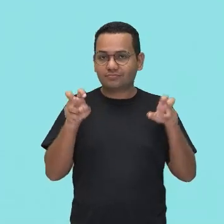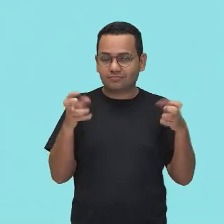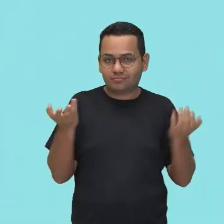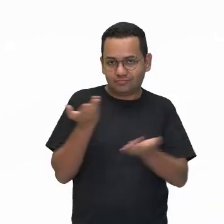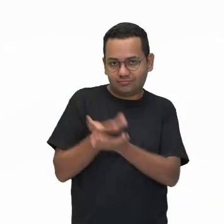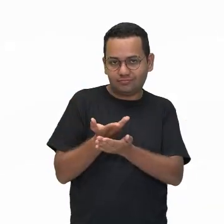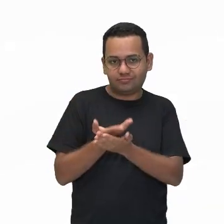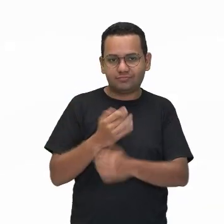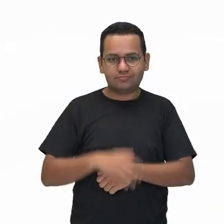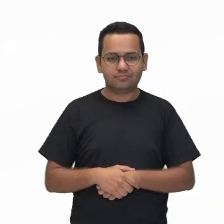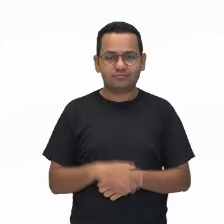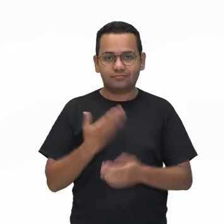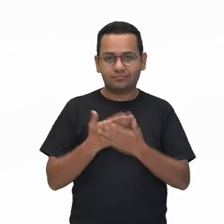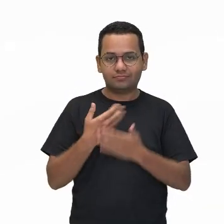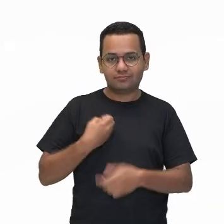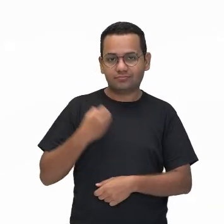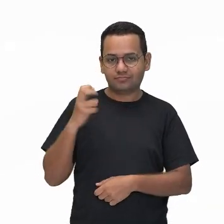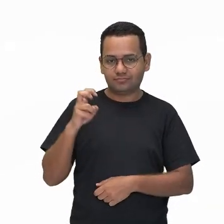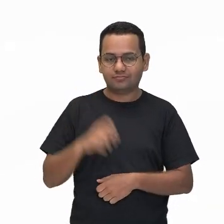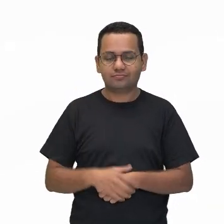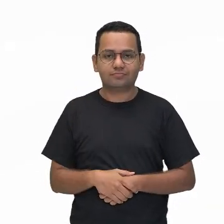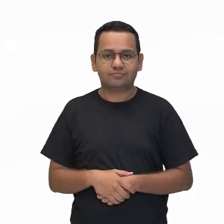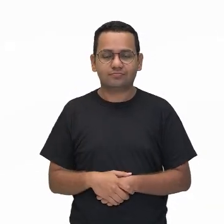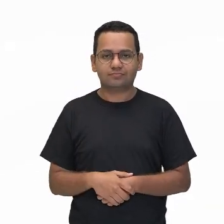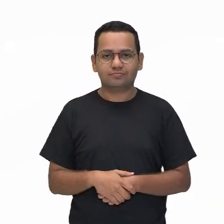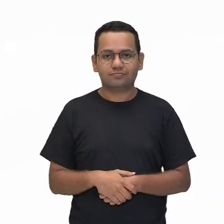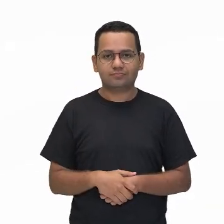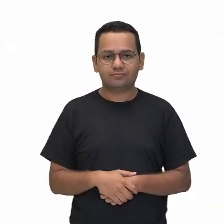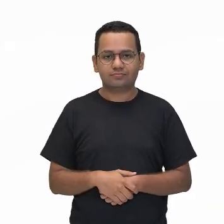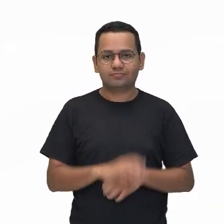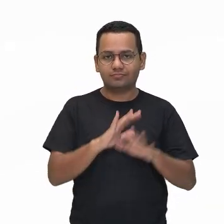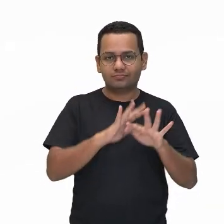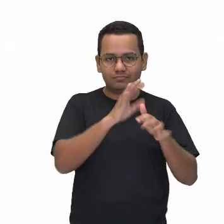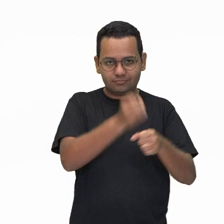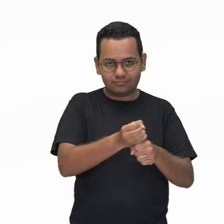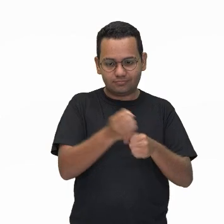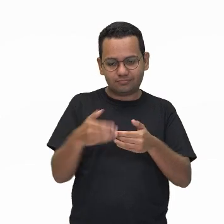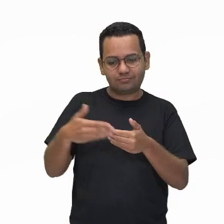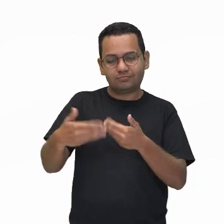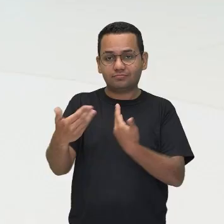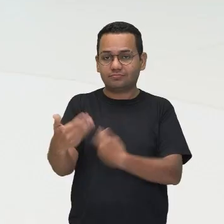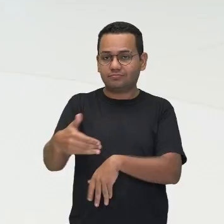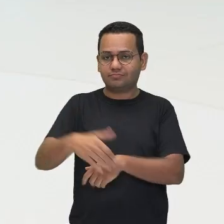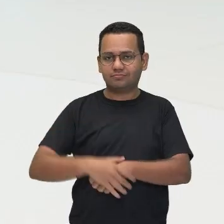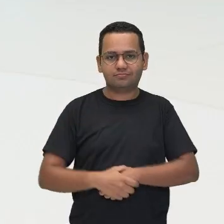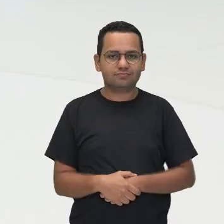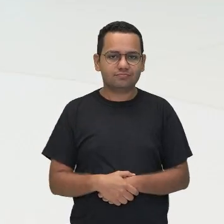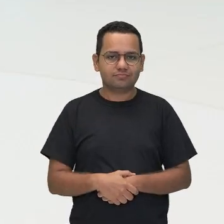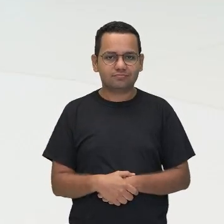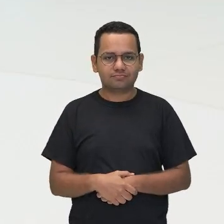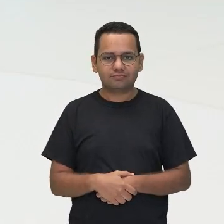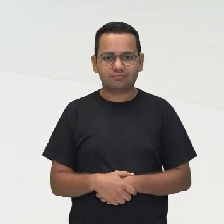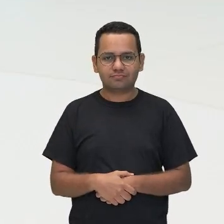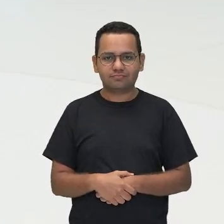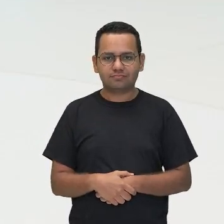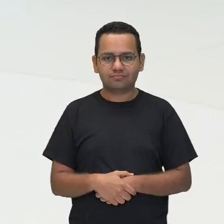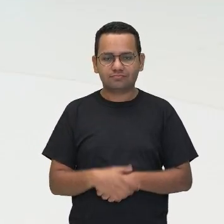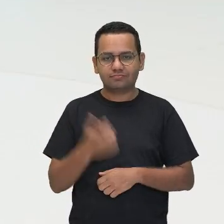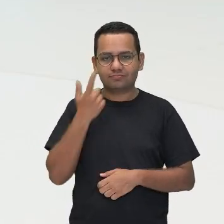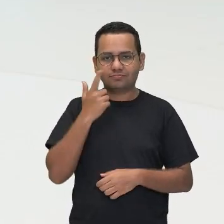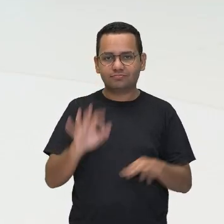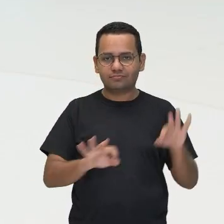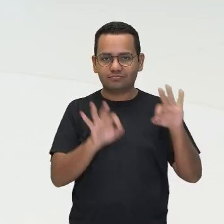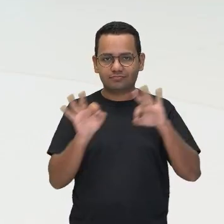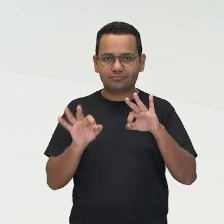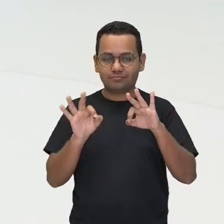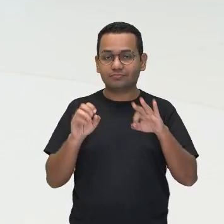que vem na nossa aula de hoje Aula 5 revisão e avaliação muito bem então vamos comigo